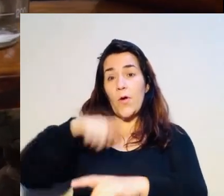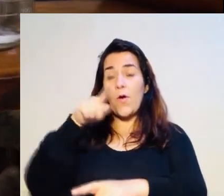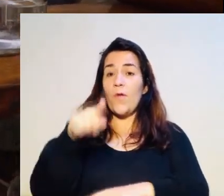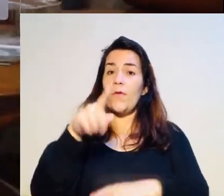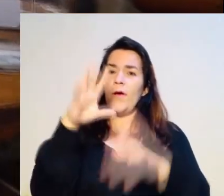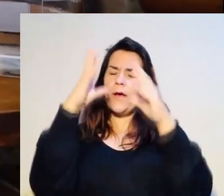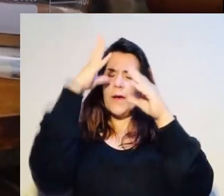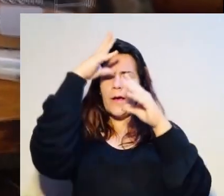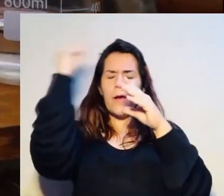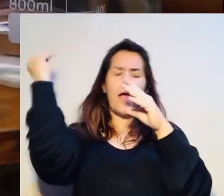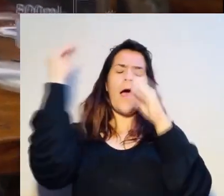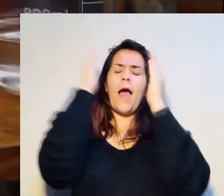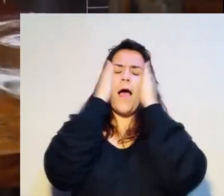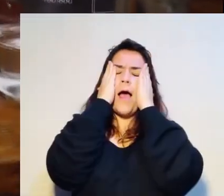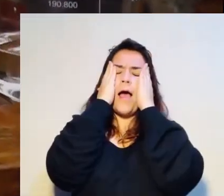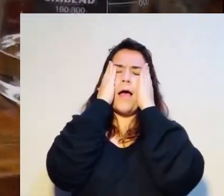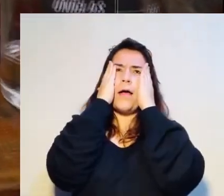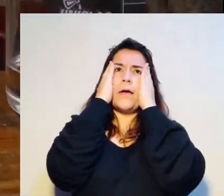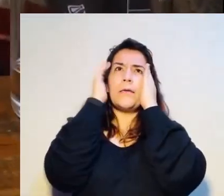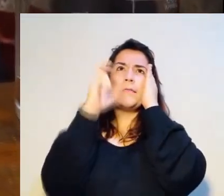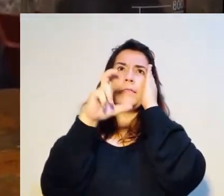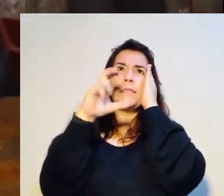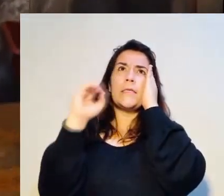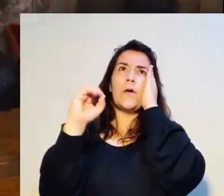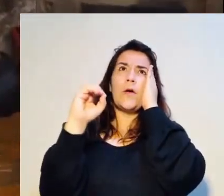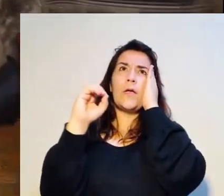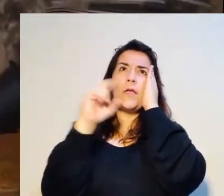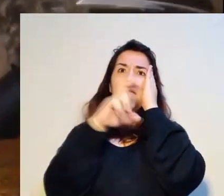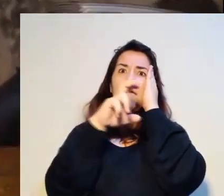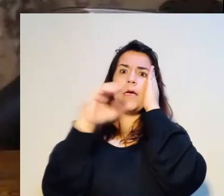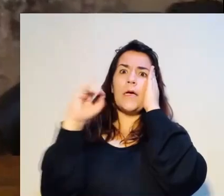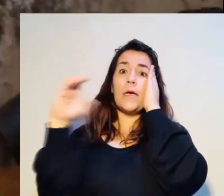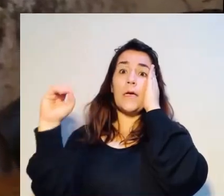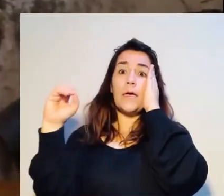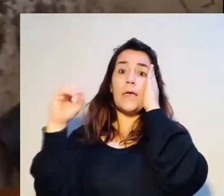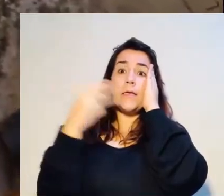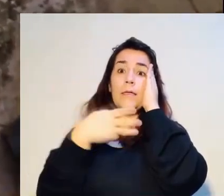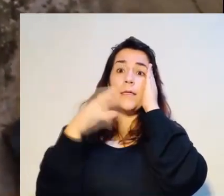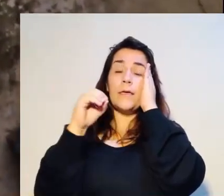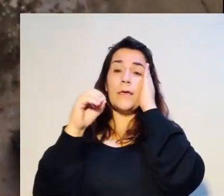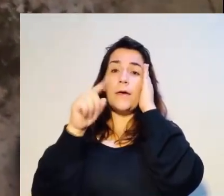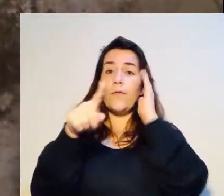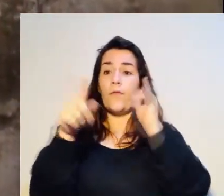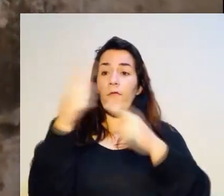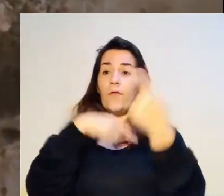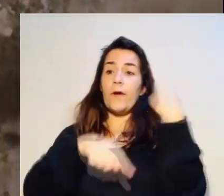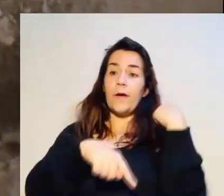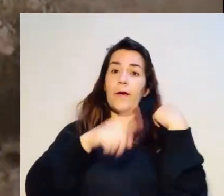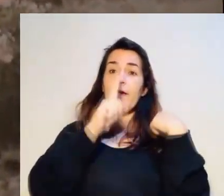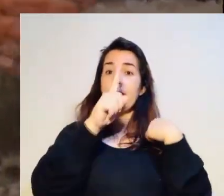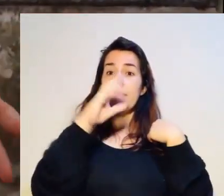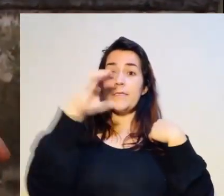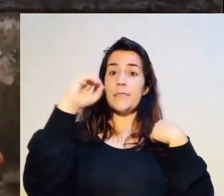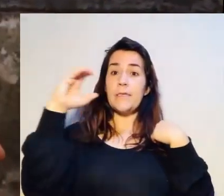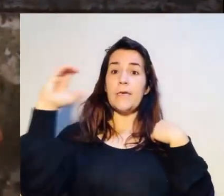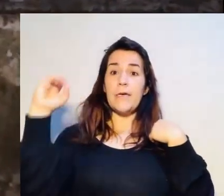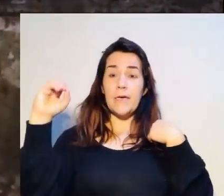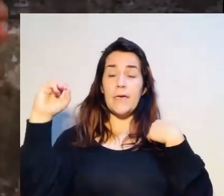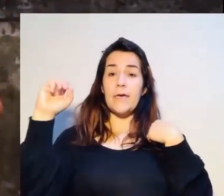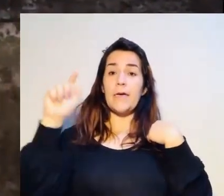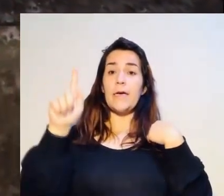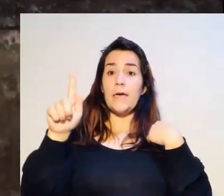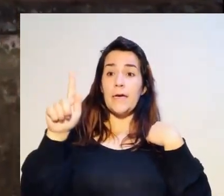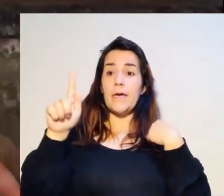você se esquecer, era 50, era para 500, 30 para 300, coloca assim, 100 gramas